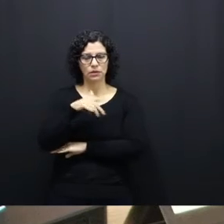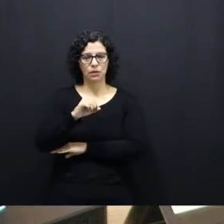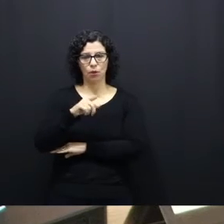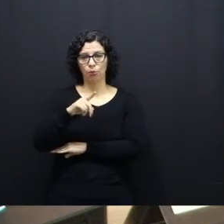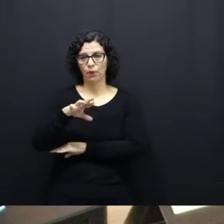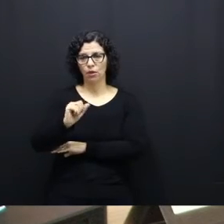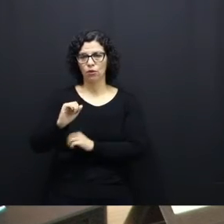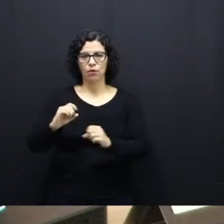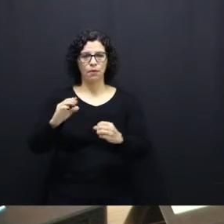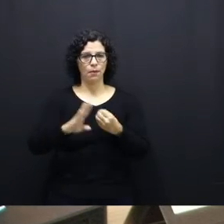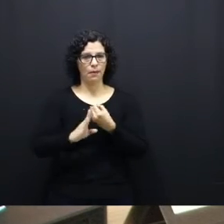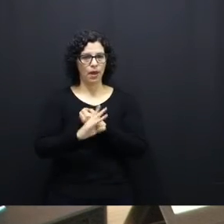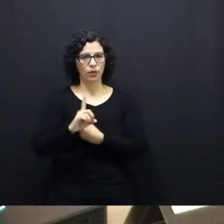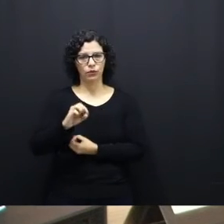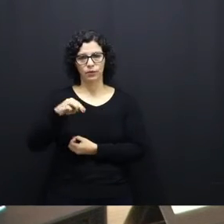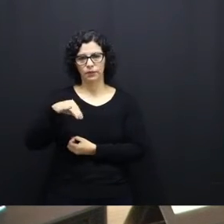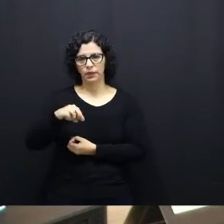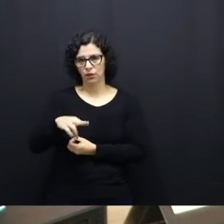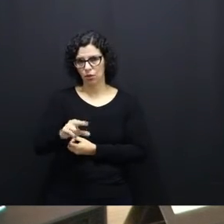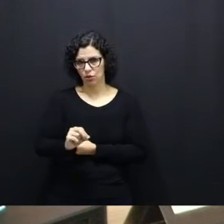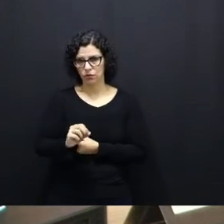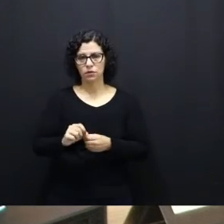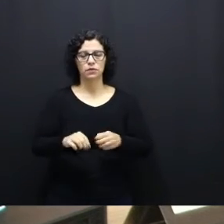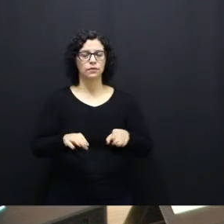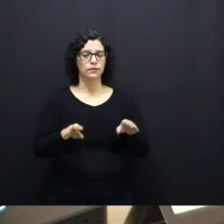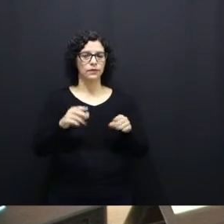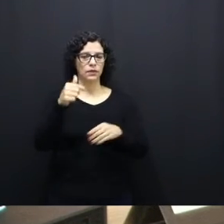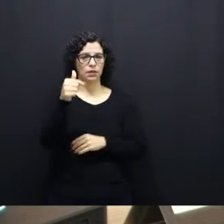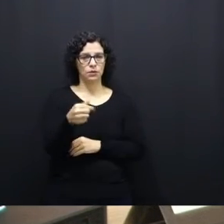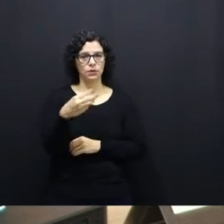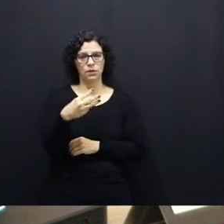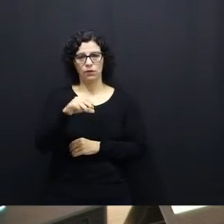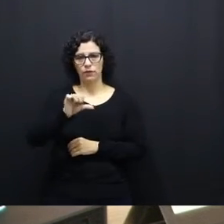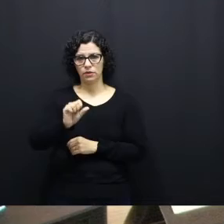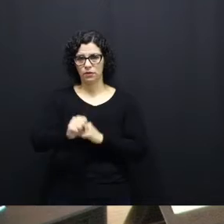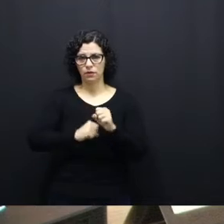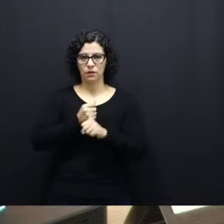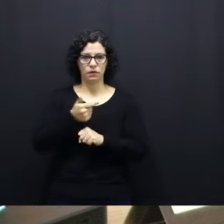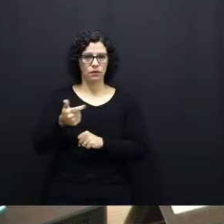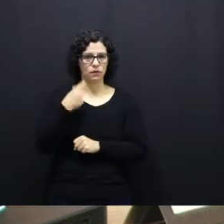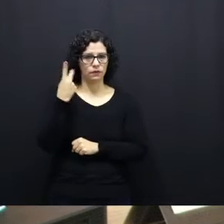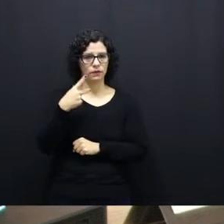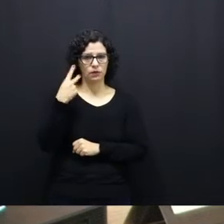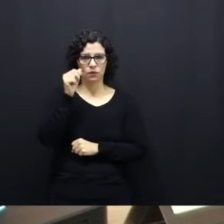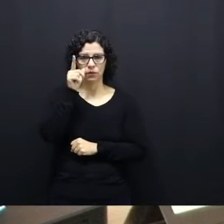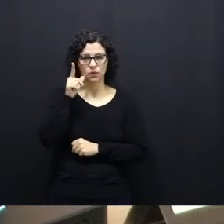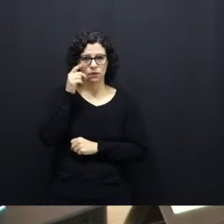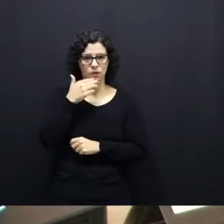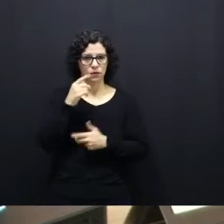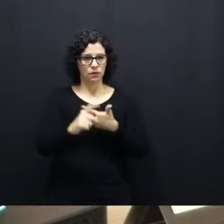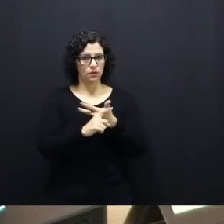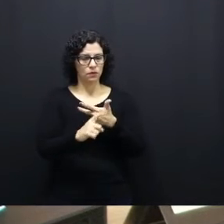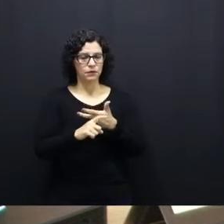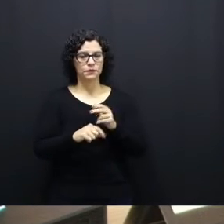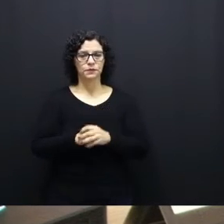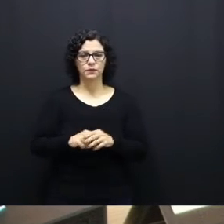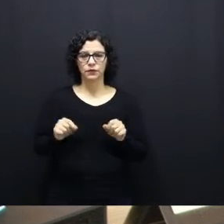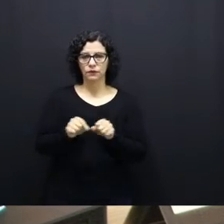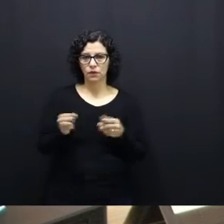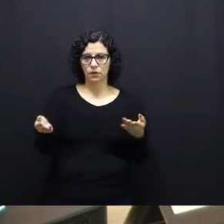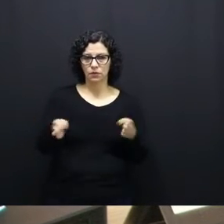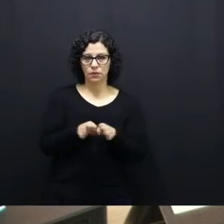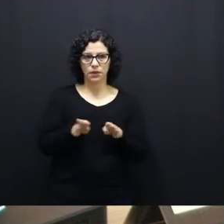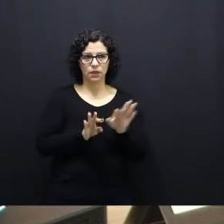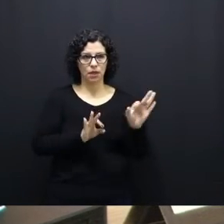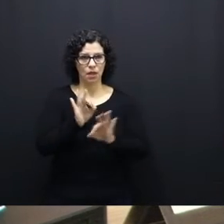no bairro São Domingos de Cassandro 7395 2002 Vereador Luiz Monteiro O Poder Executivo e seja